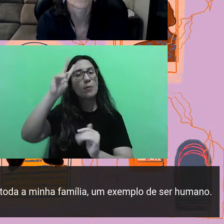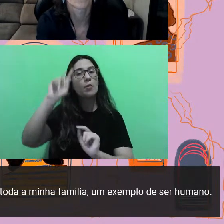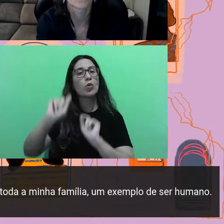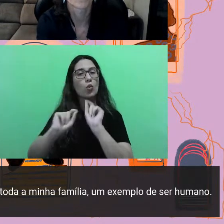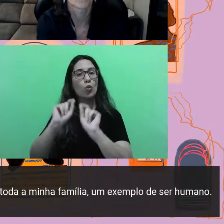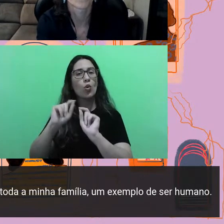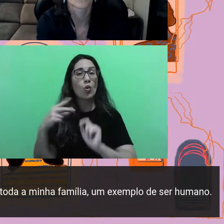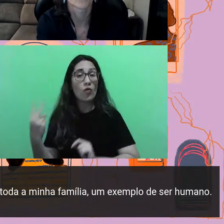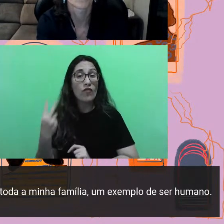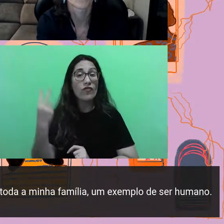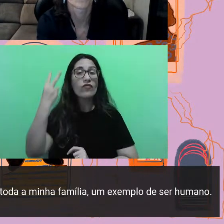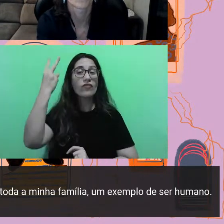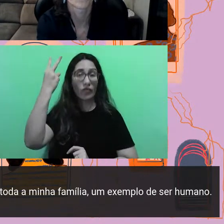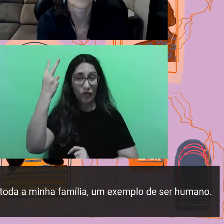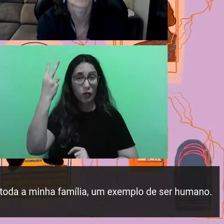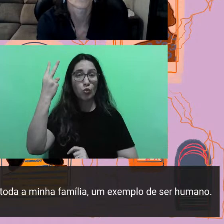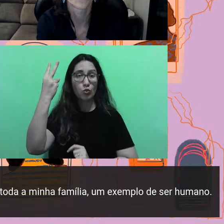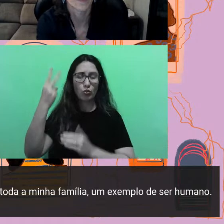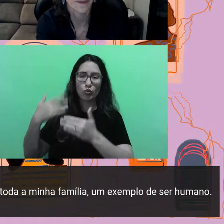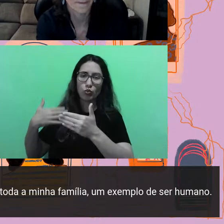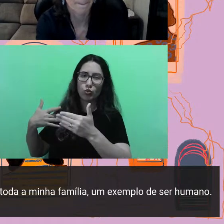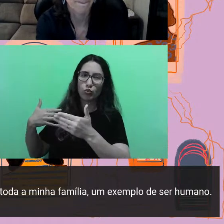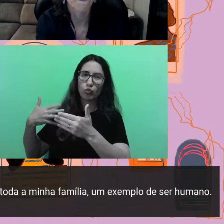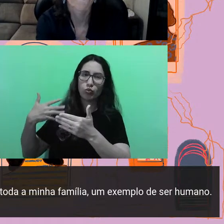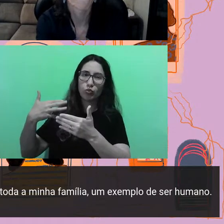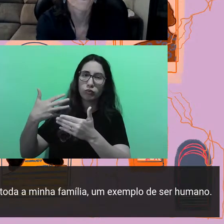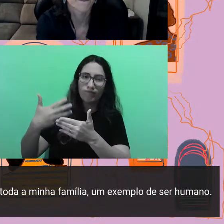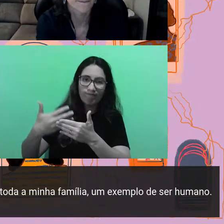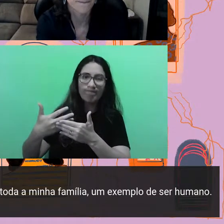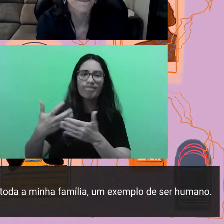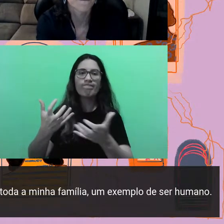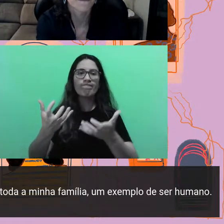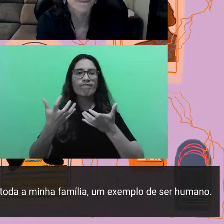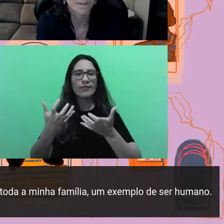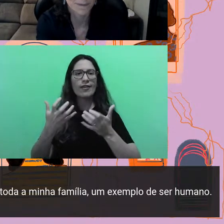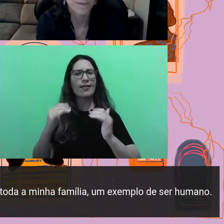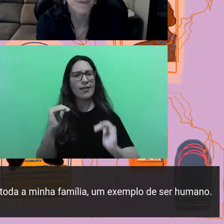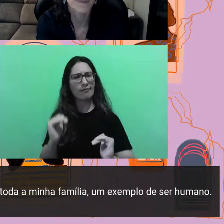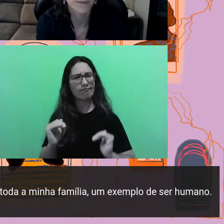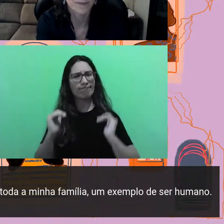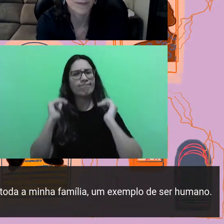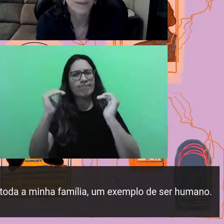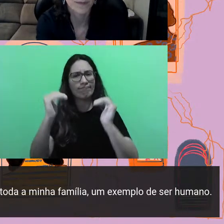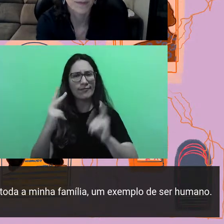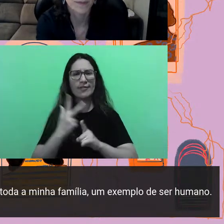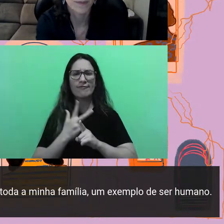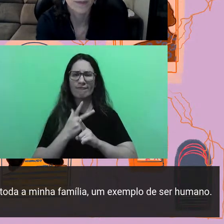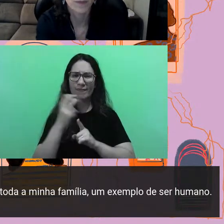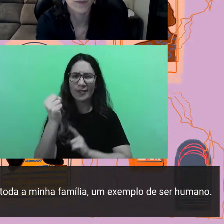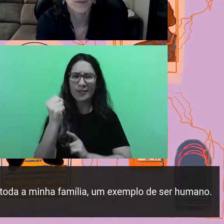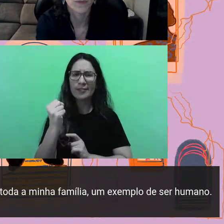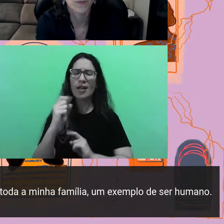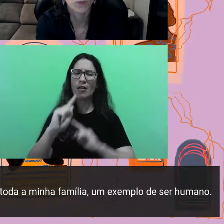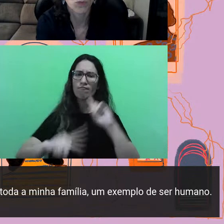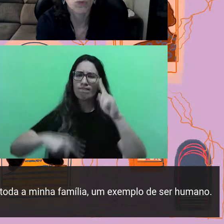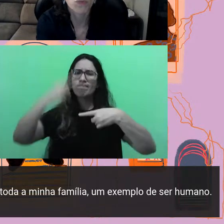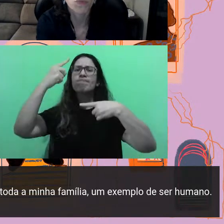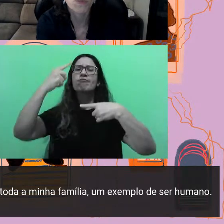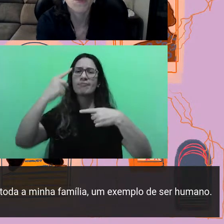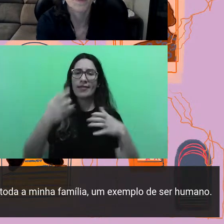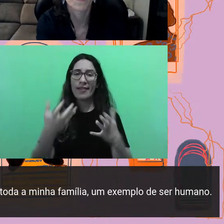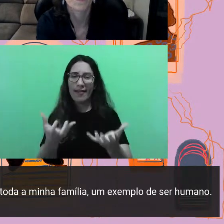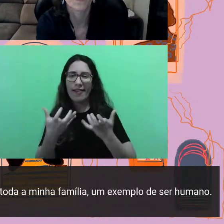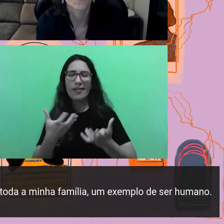dos valores no sentido de querer se superar, querer ir para a sala de aula, querer o melhor